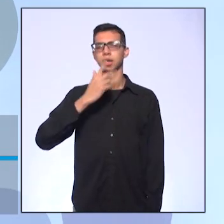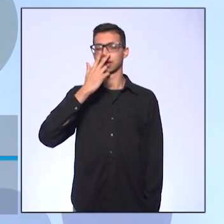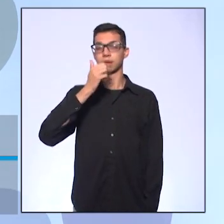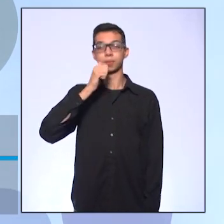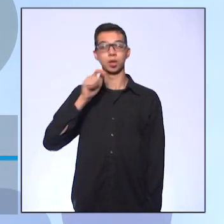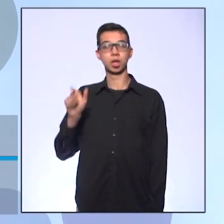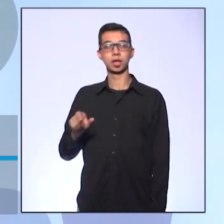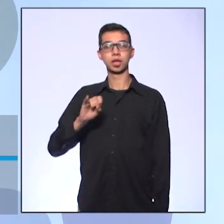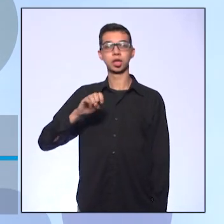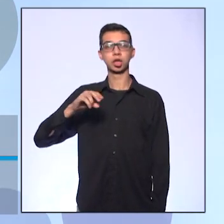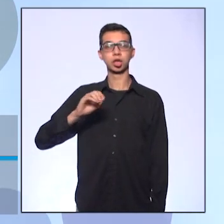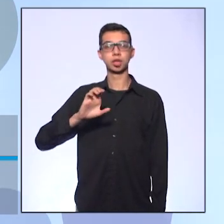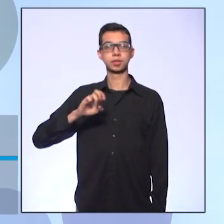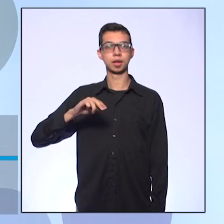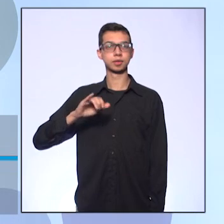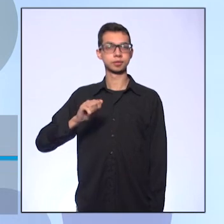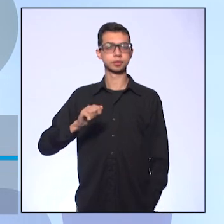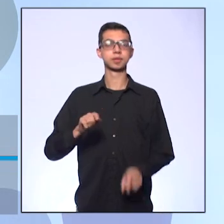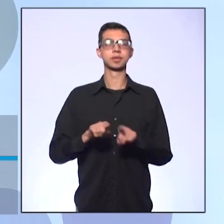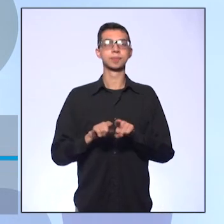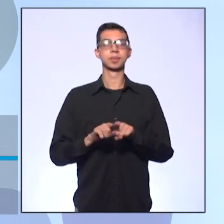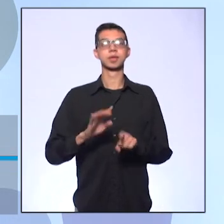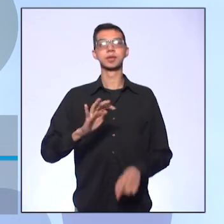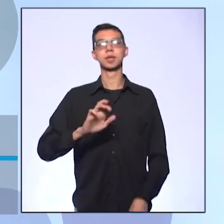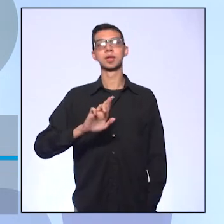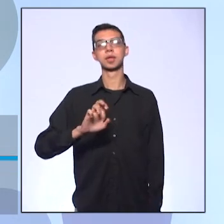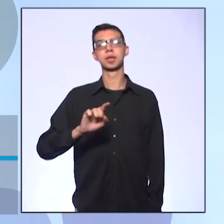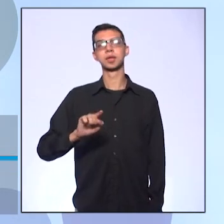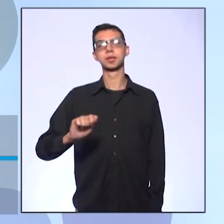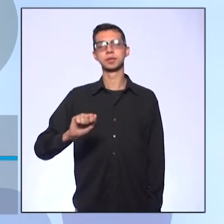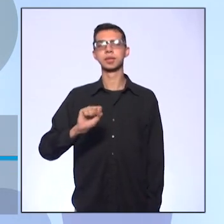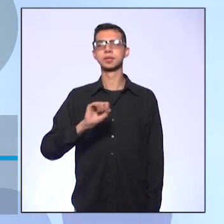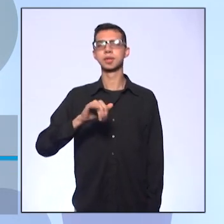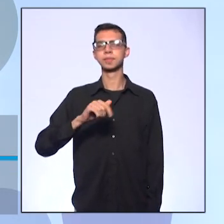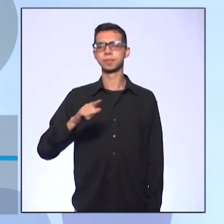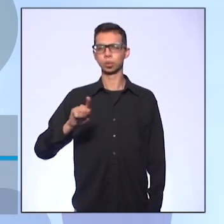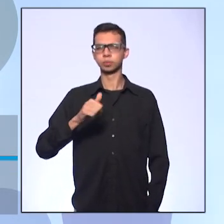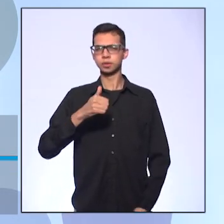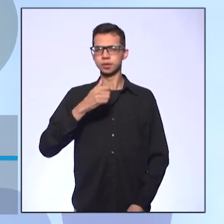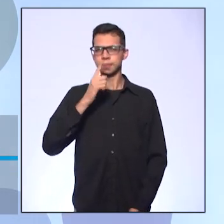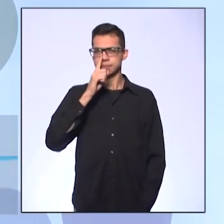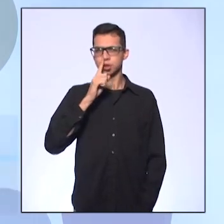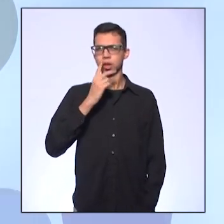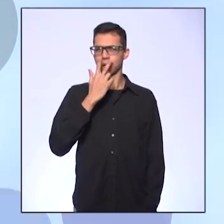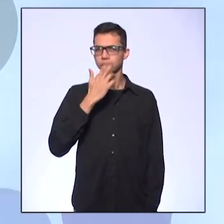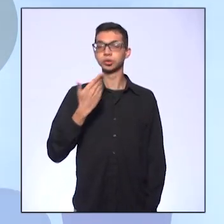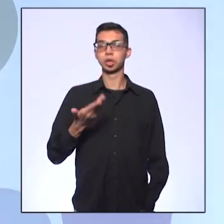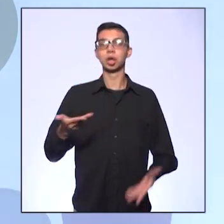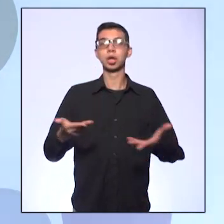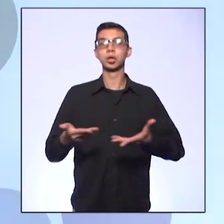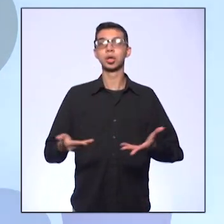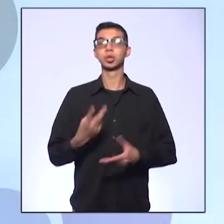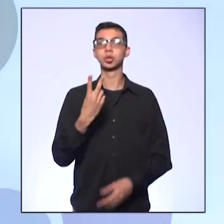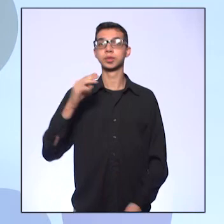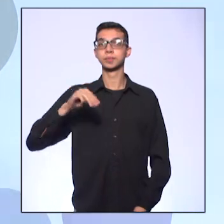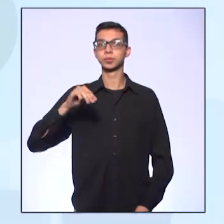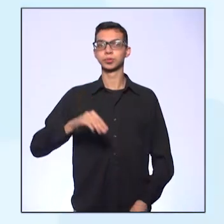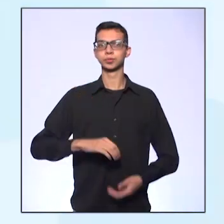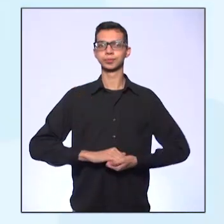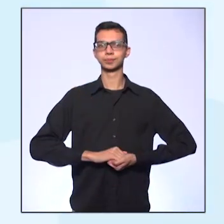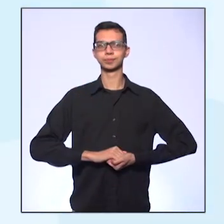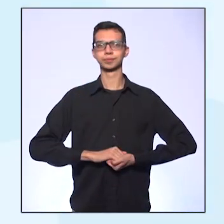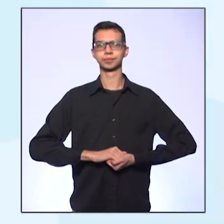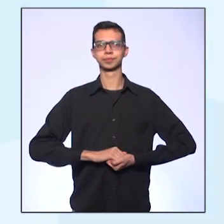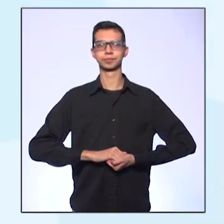da Teresa, do Simão? Corre risco de retrocesso? Justifique sua resposta. Para isso, daremos para vocês, deixa eu ver no tempinho, 2 minutinhos.